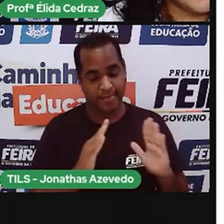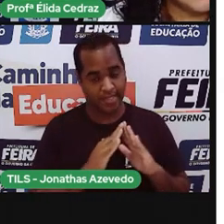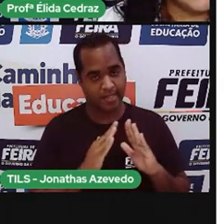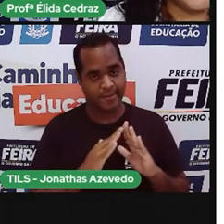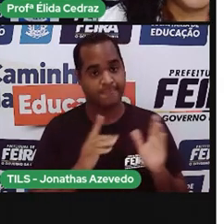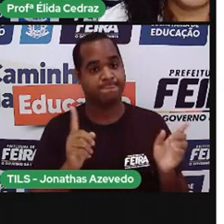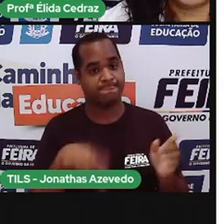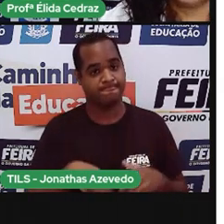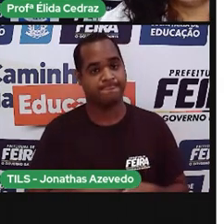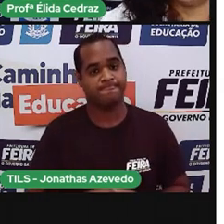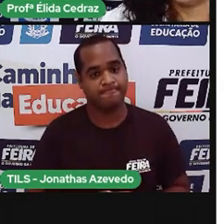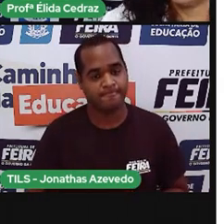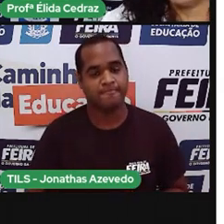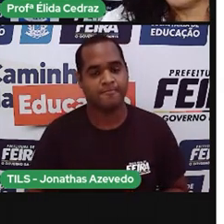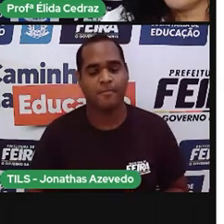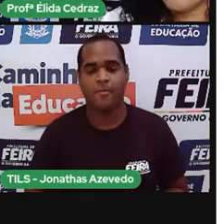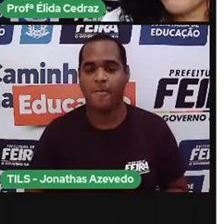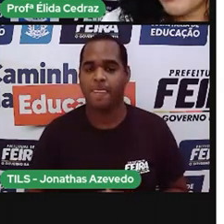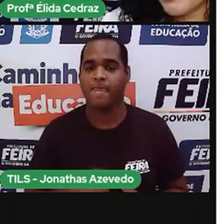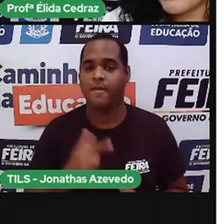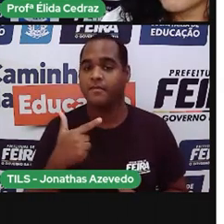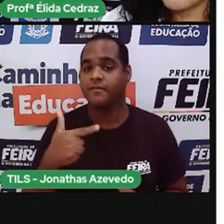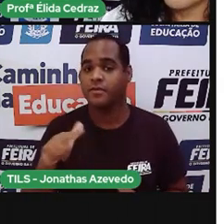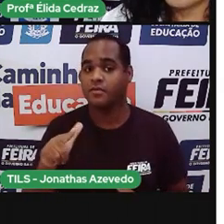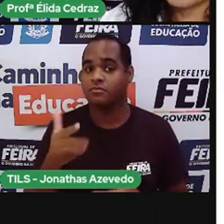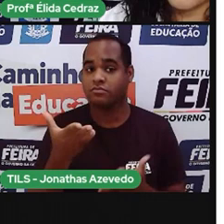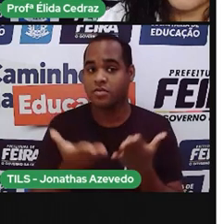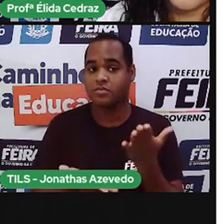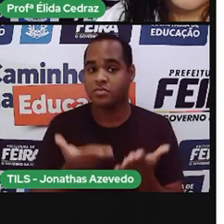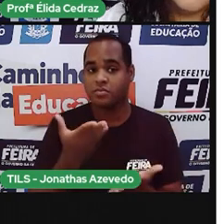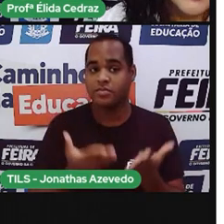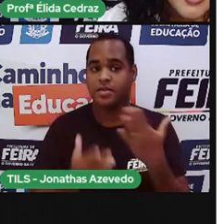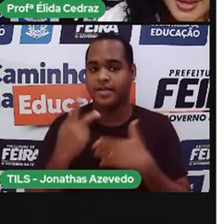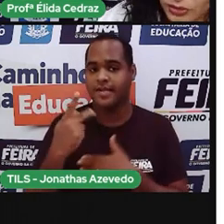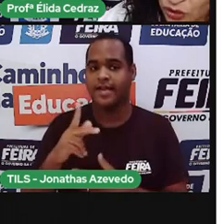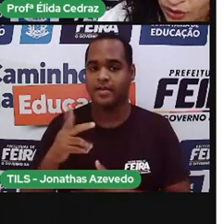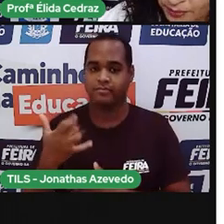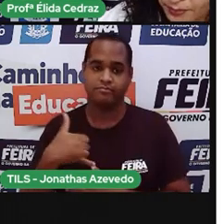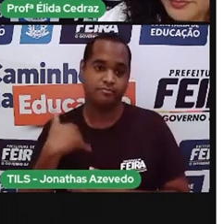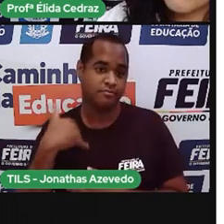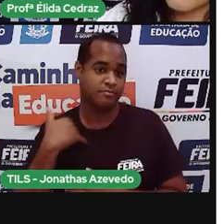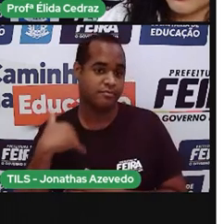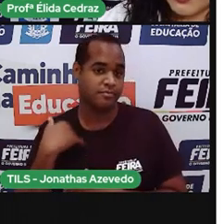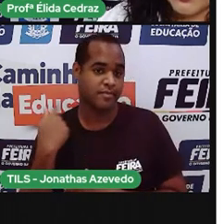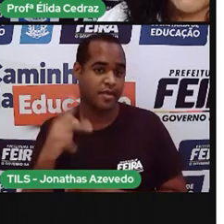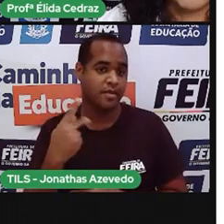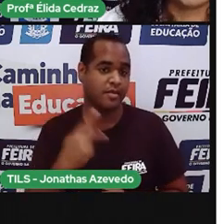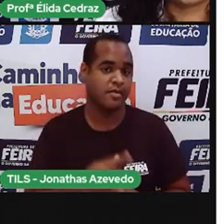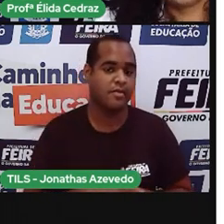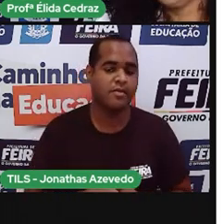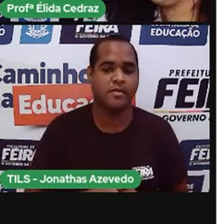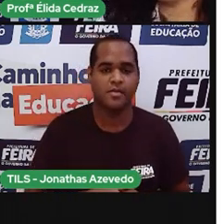sobre esse assunto. Nós vimos o peso, a idade.